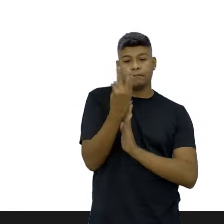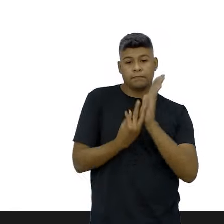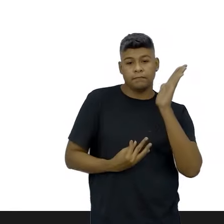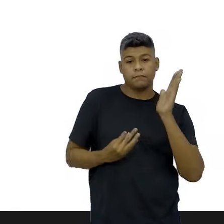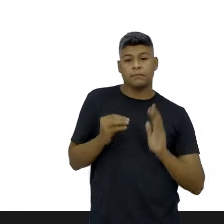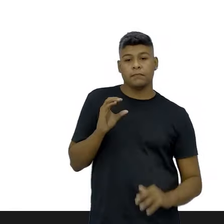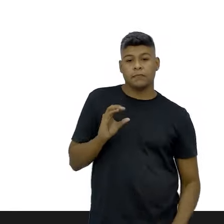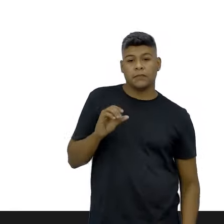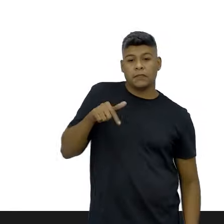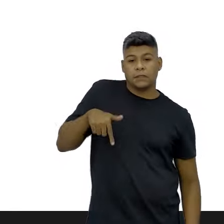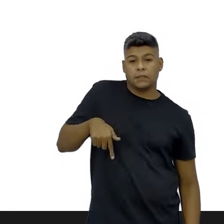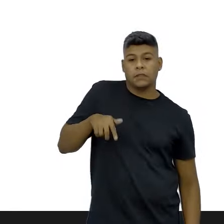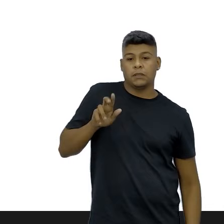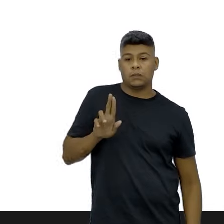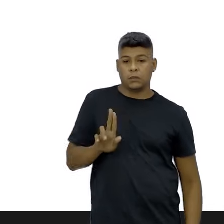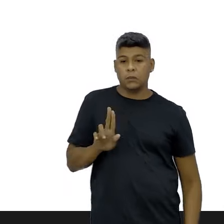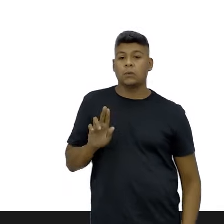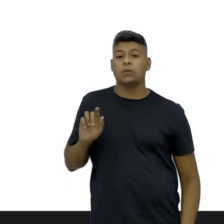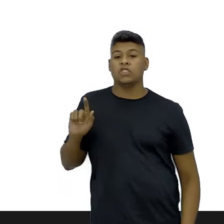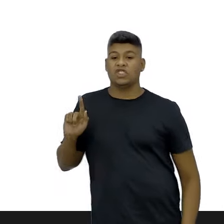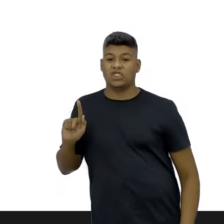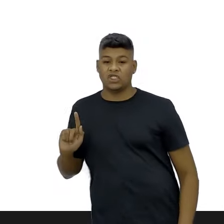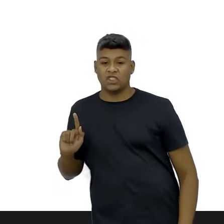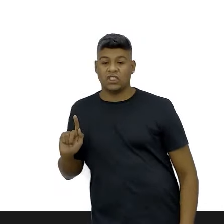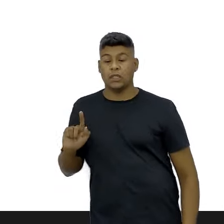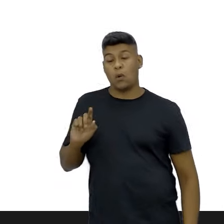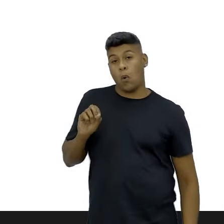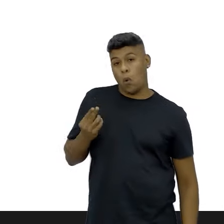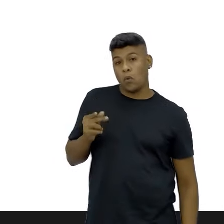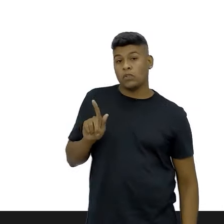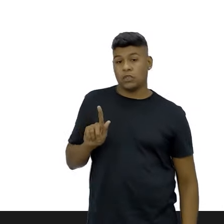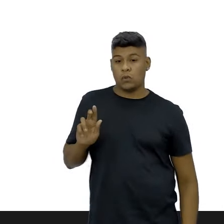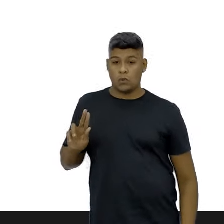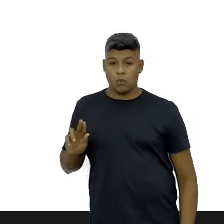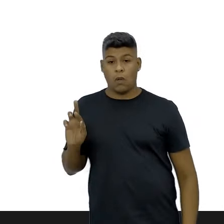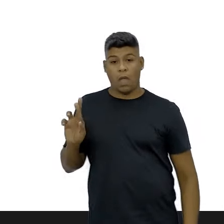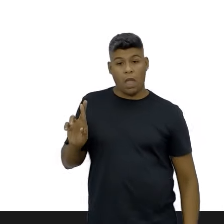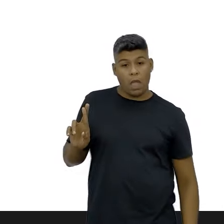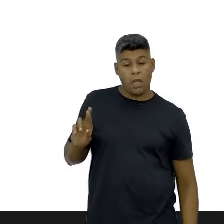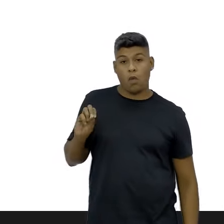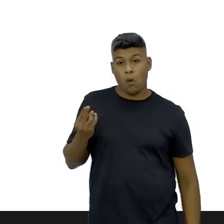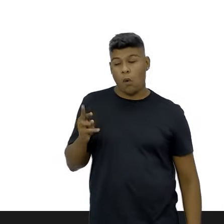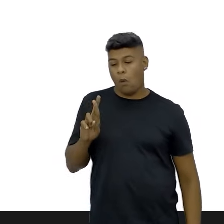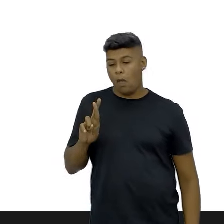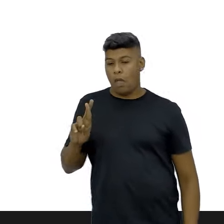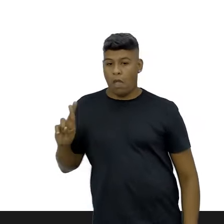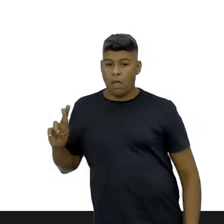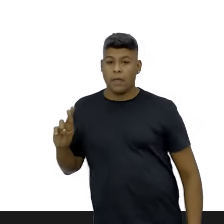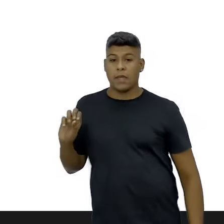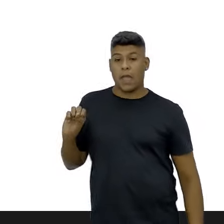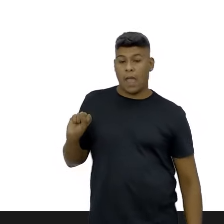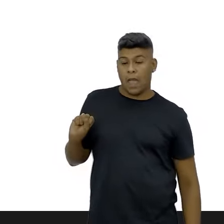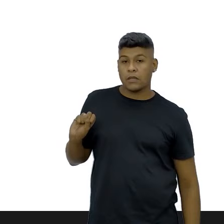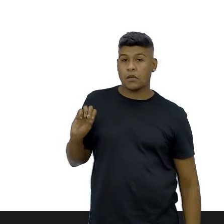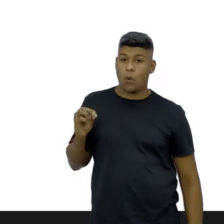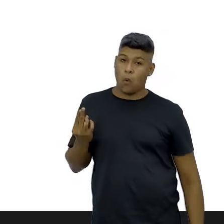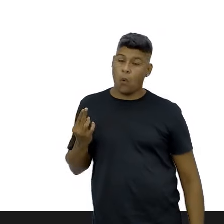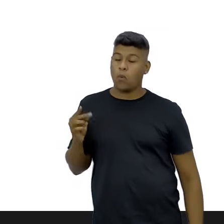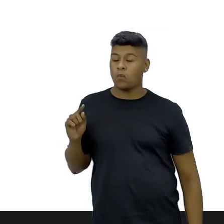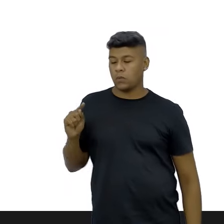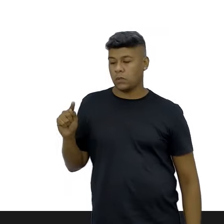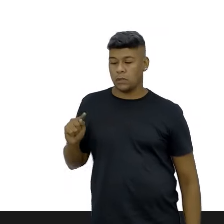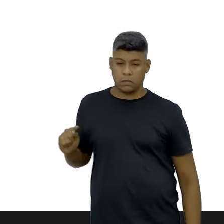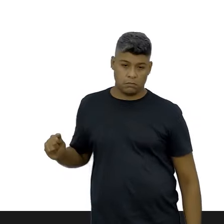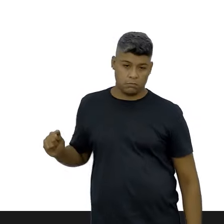C, Q, U, o G, ou GU, R, ou dois R's, S e